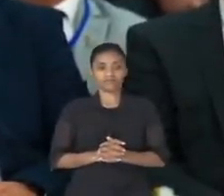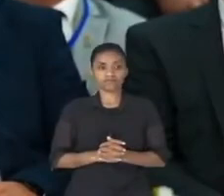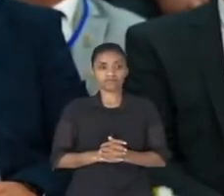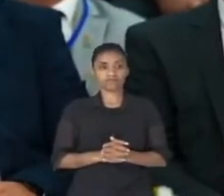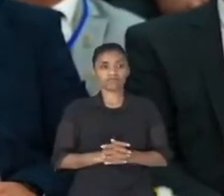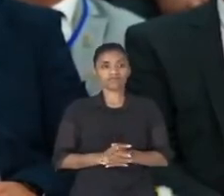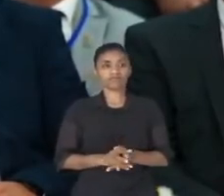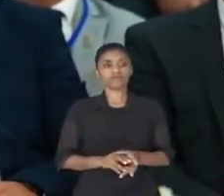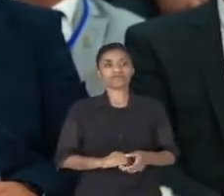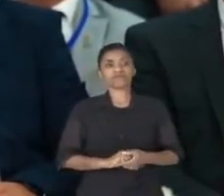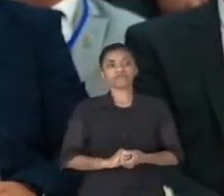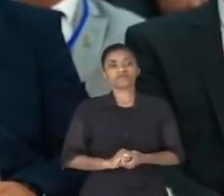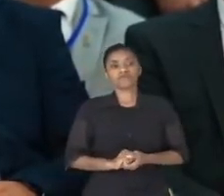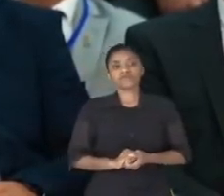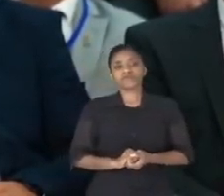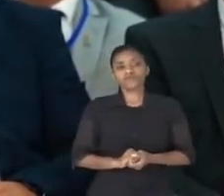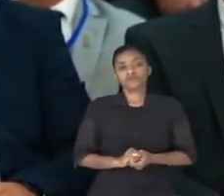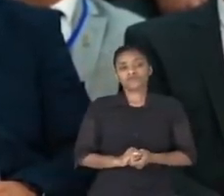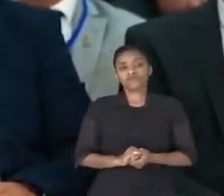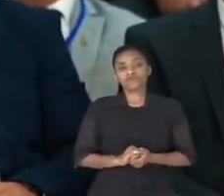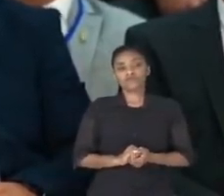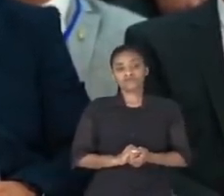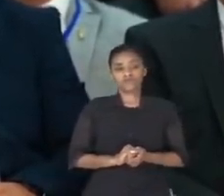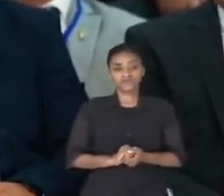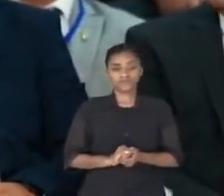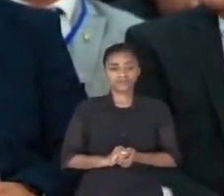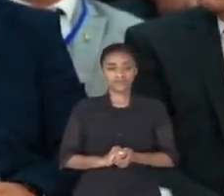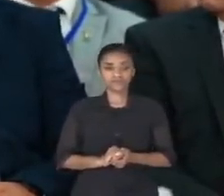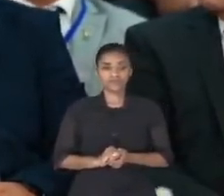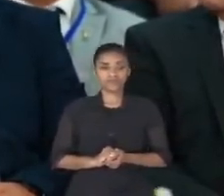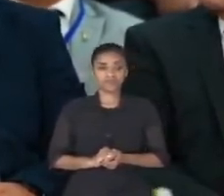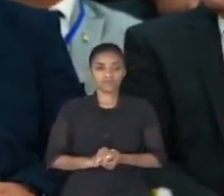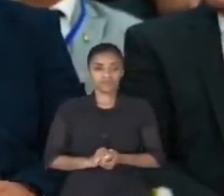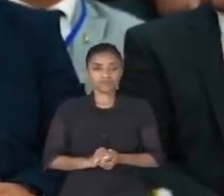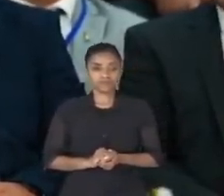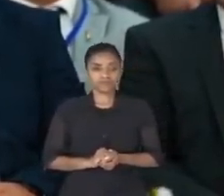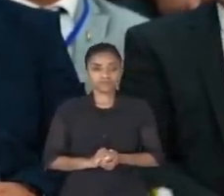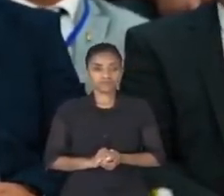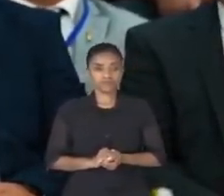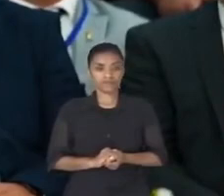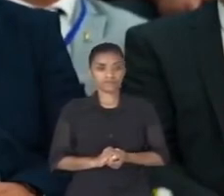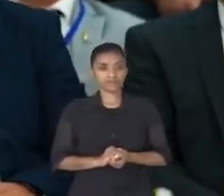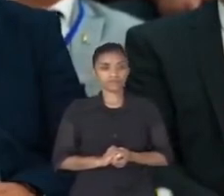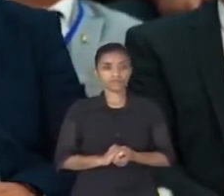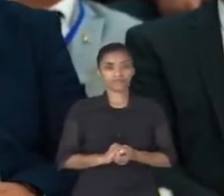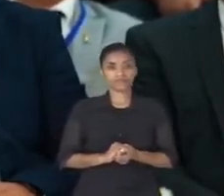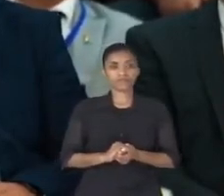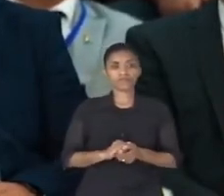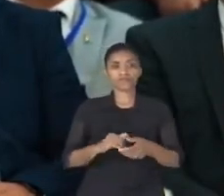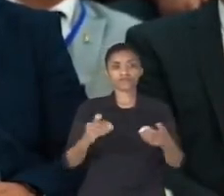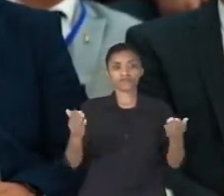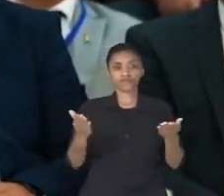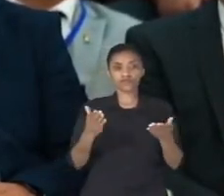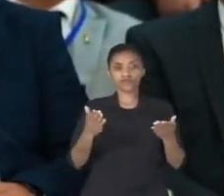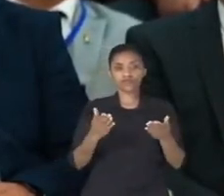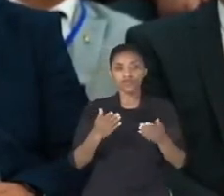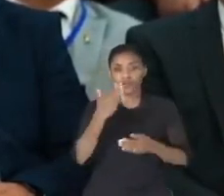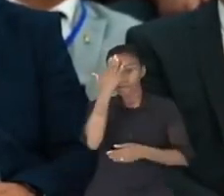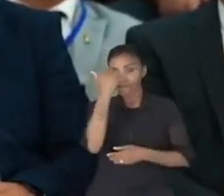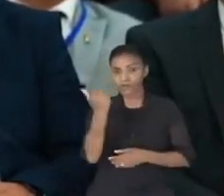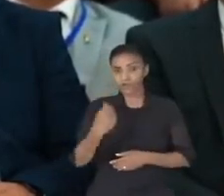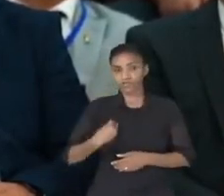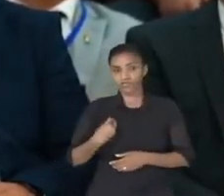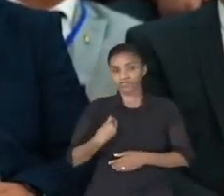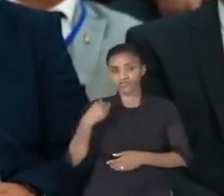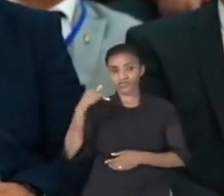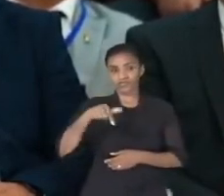Sempre agradecendo ao meu pai, meu pastor Marco Feliciano, pelo carinho, pela honra. E é uma honra estar aqui. E